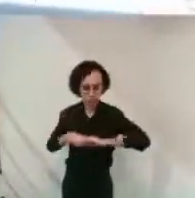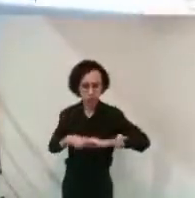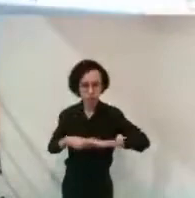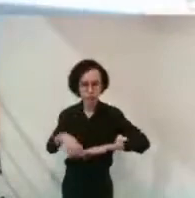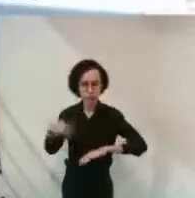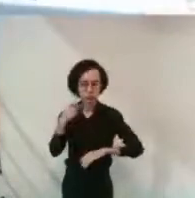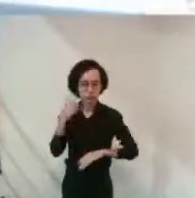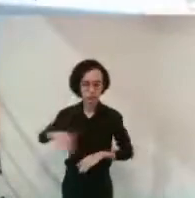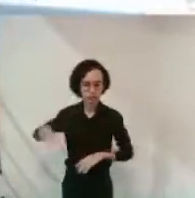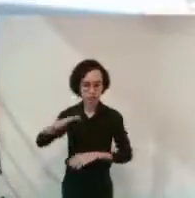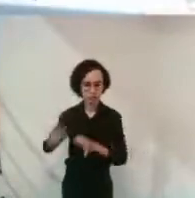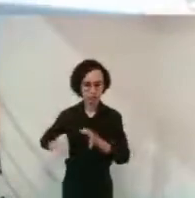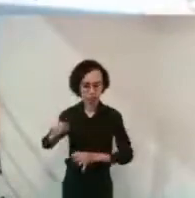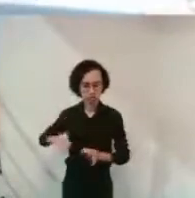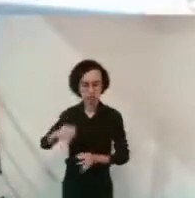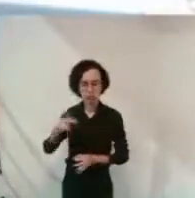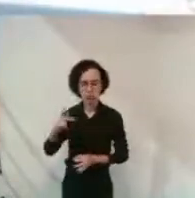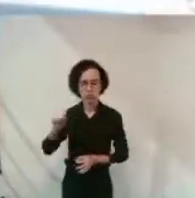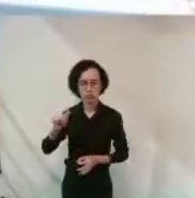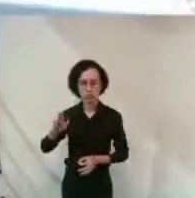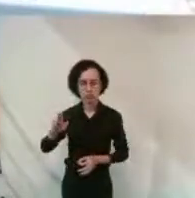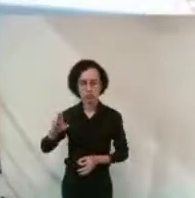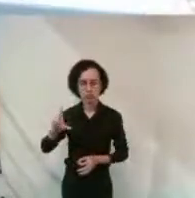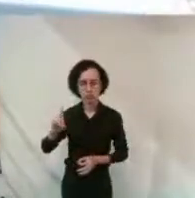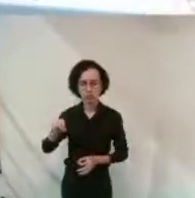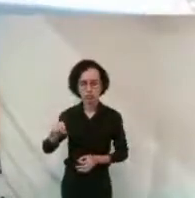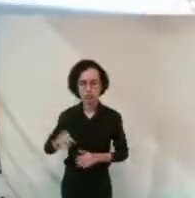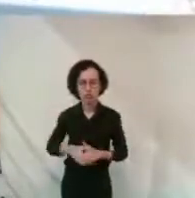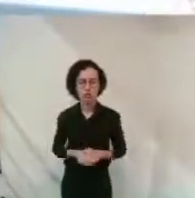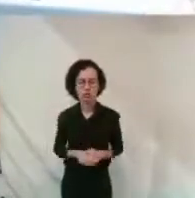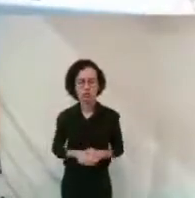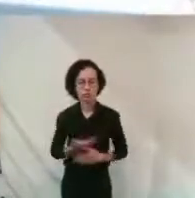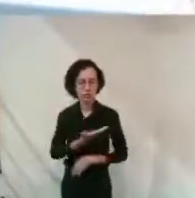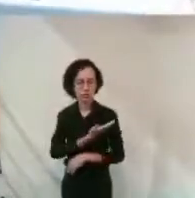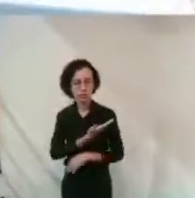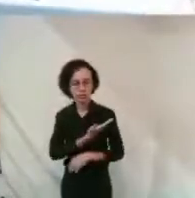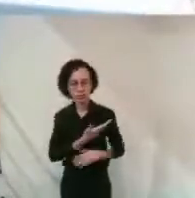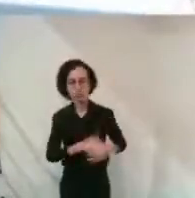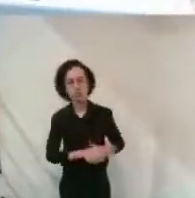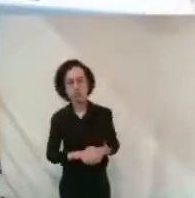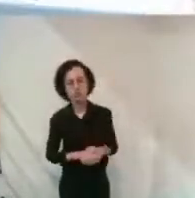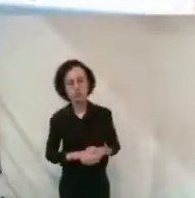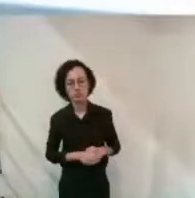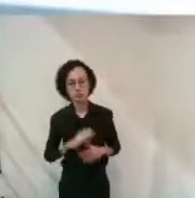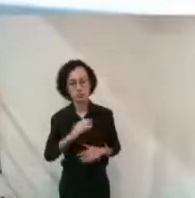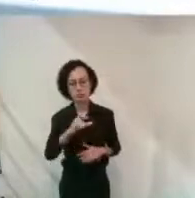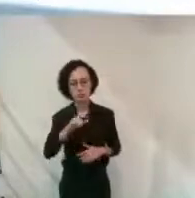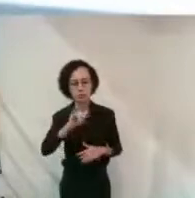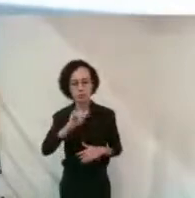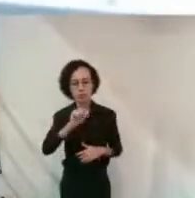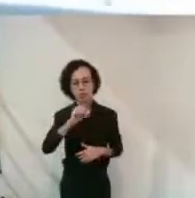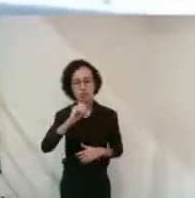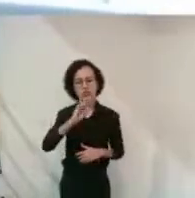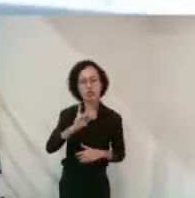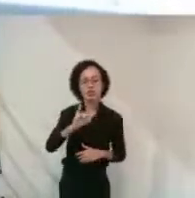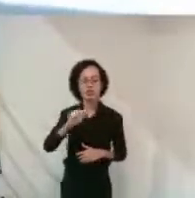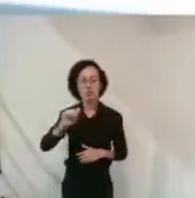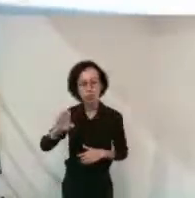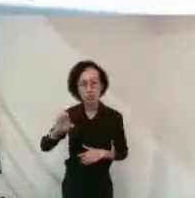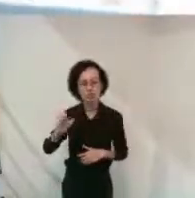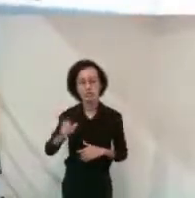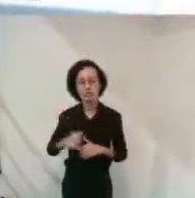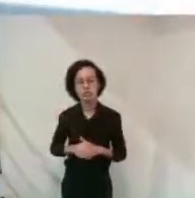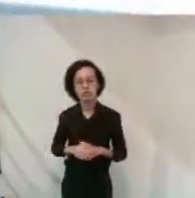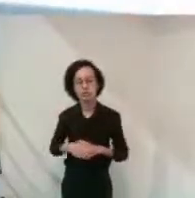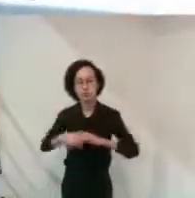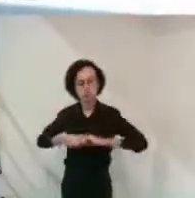excelentíssimo Procurador-Geral de Justiça, Paulo Oliveira, e a minha amiga Cristiane Roberta, em nome de quem gostaria